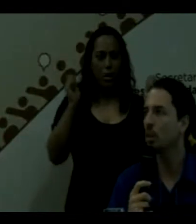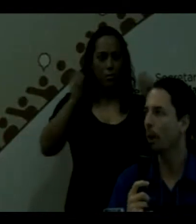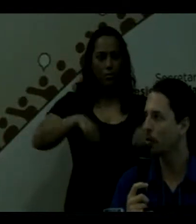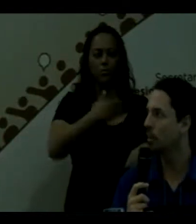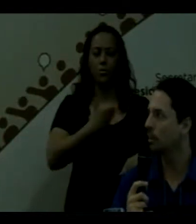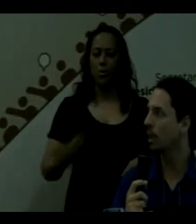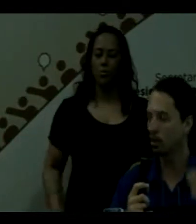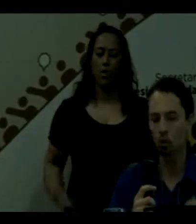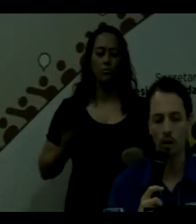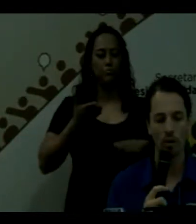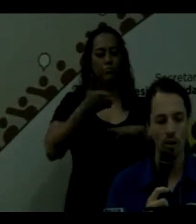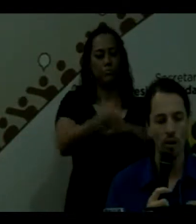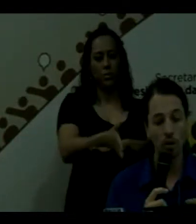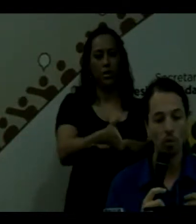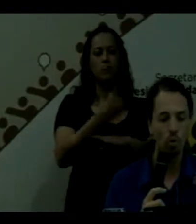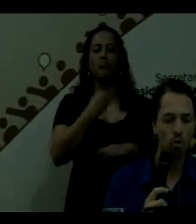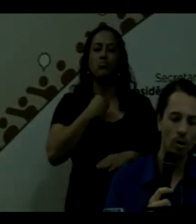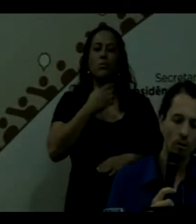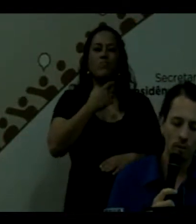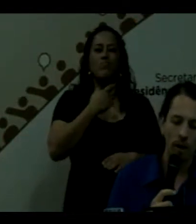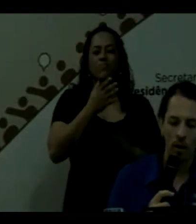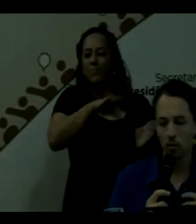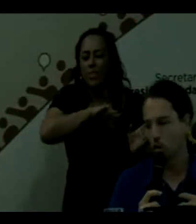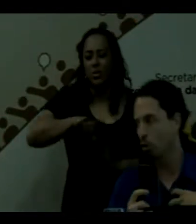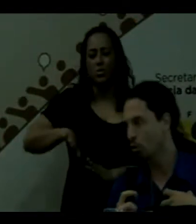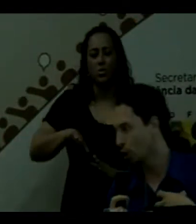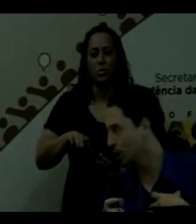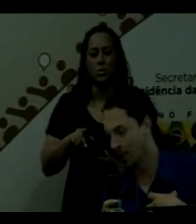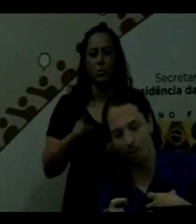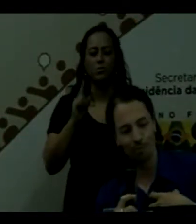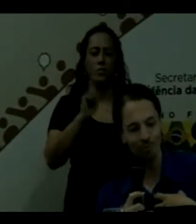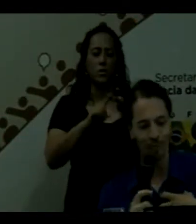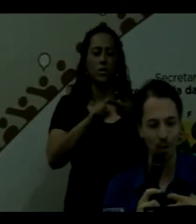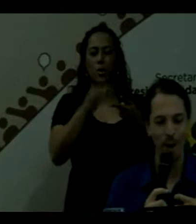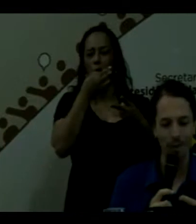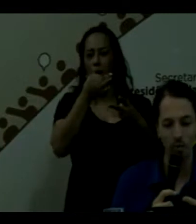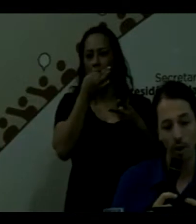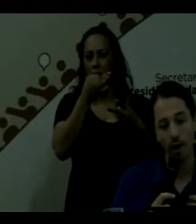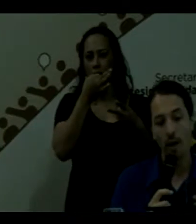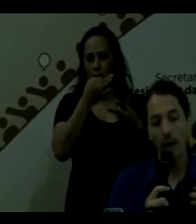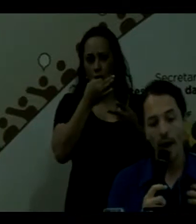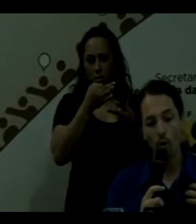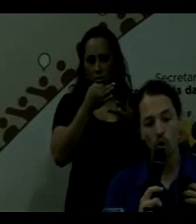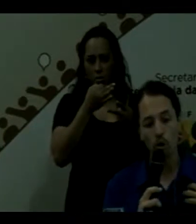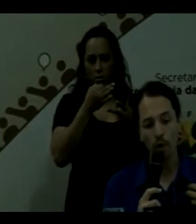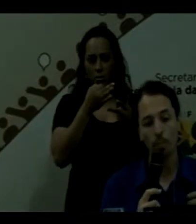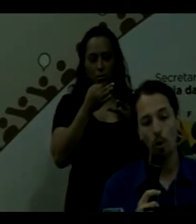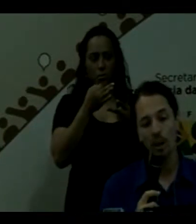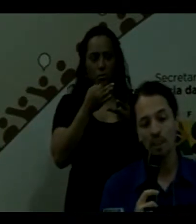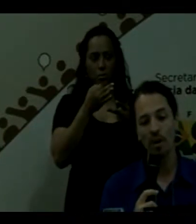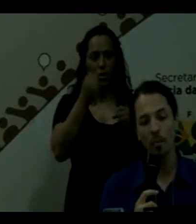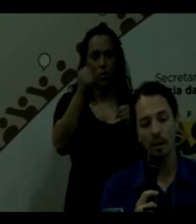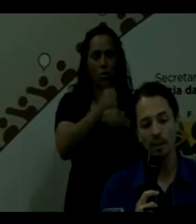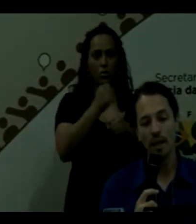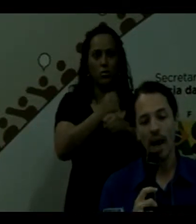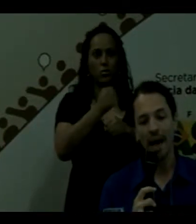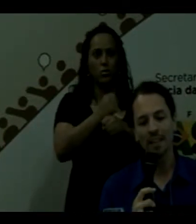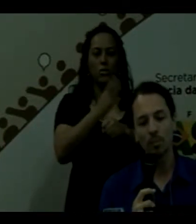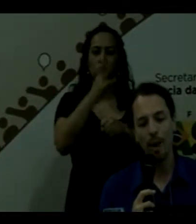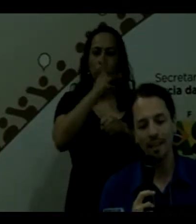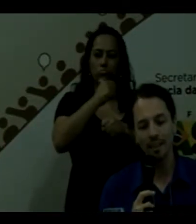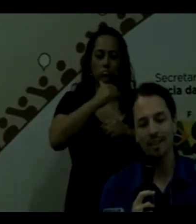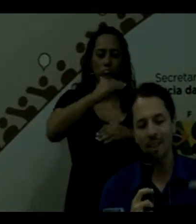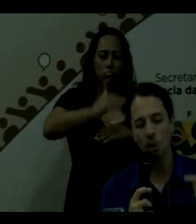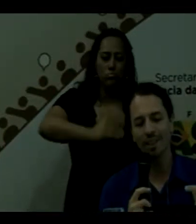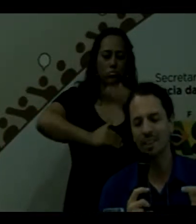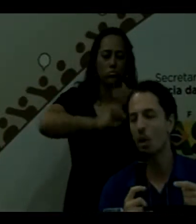realmente participar, não se sinta excluído. E a segunda sugestão, pensando em método, né, é construir progressivamente